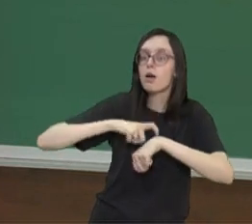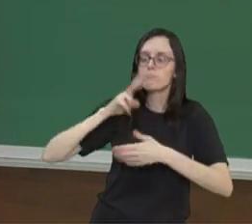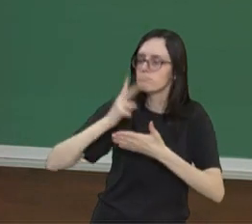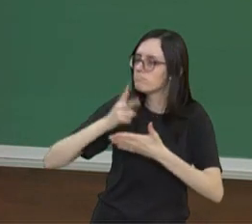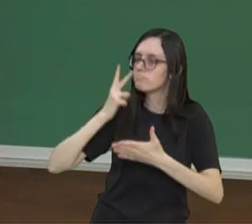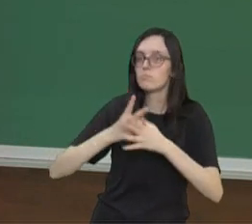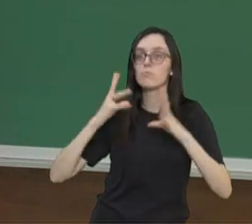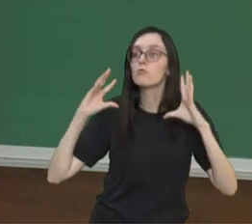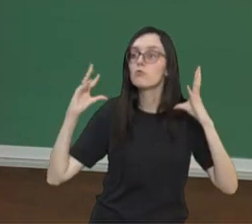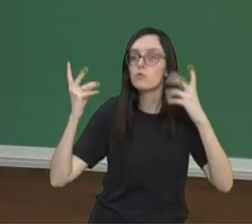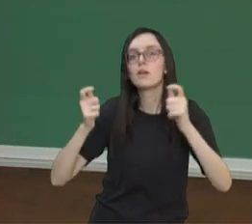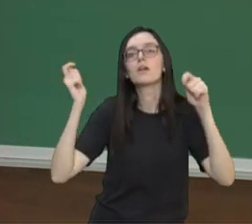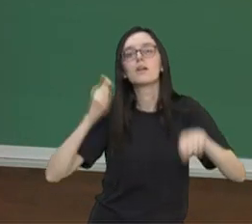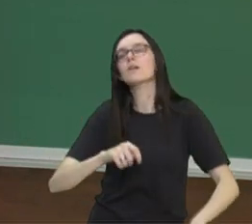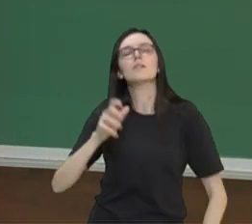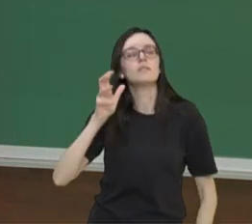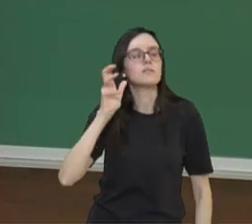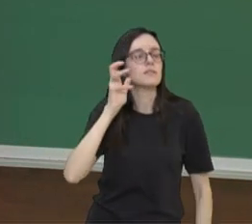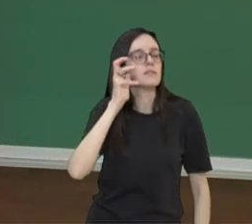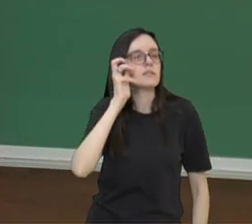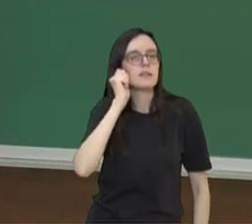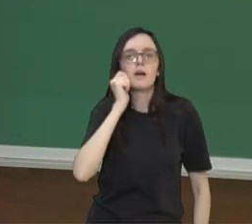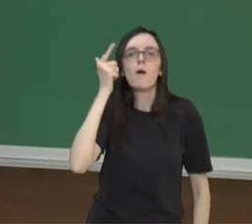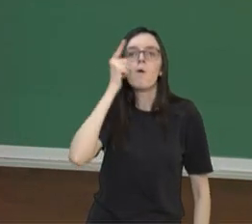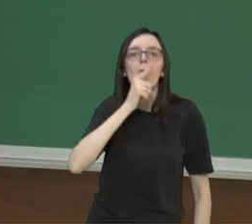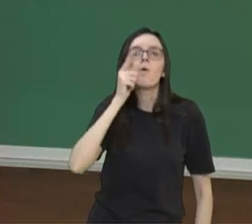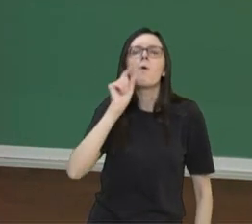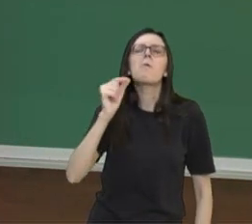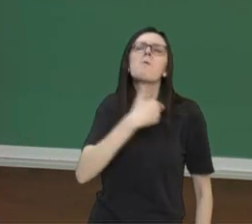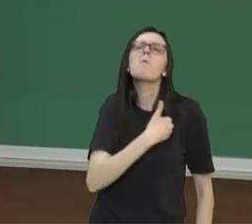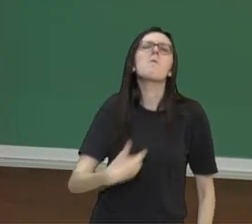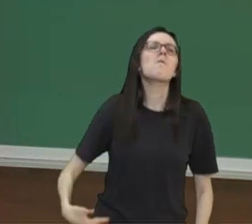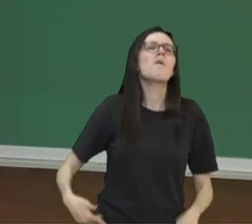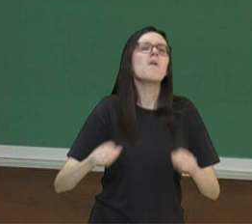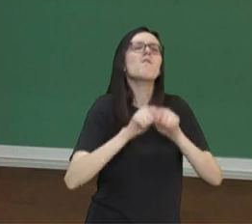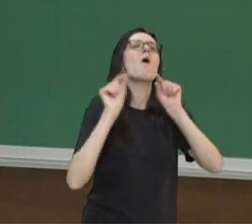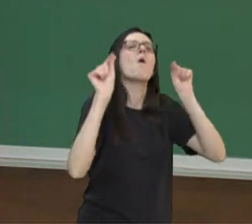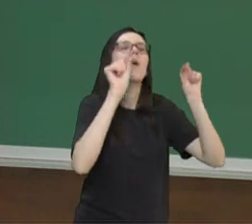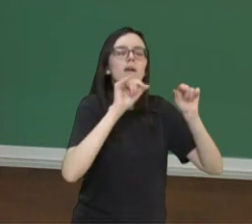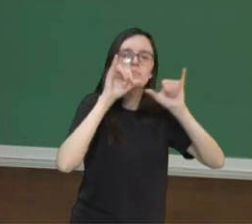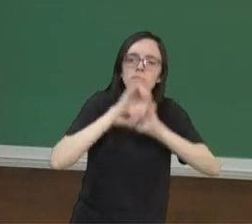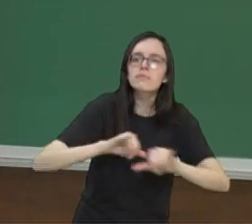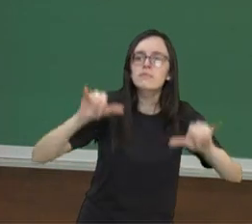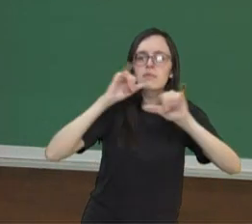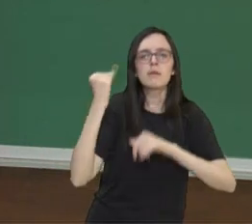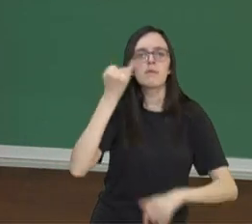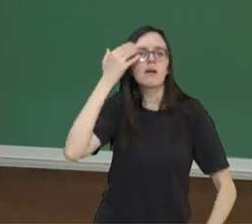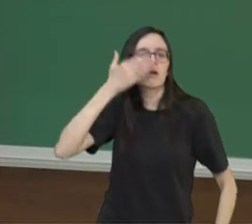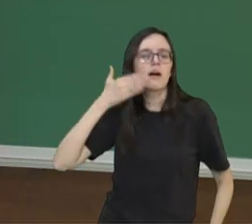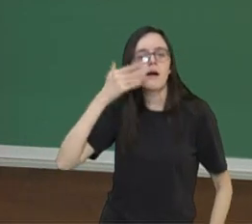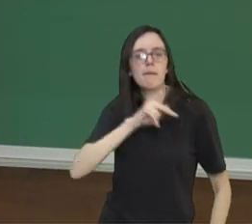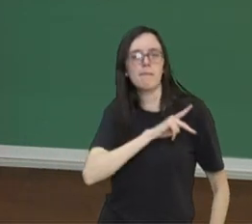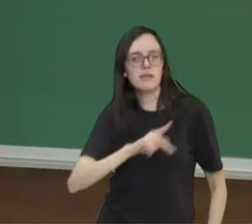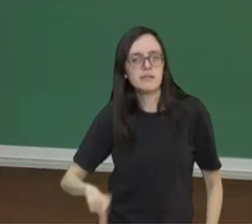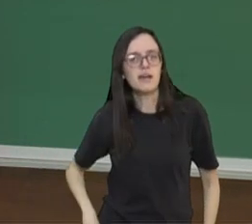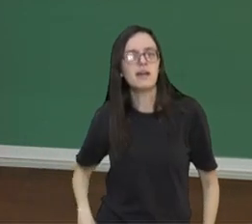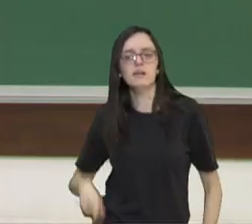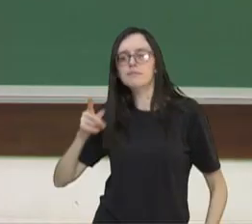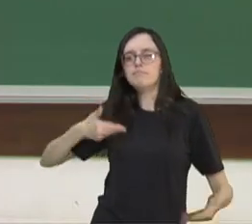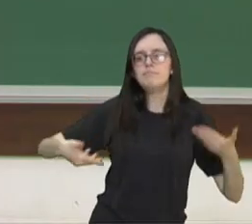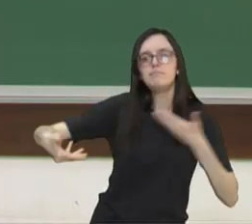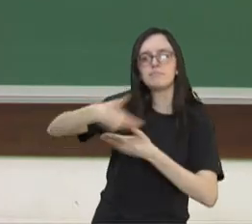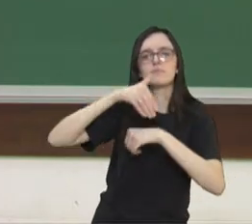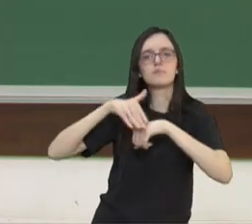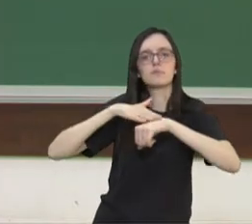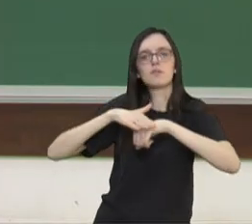que todos os brasileiros pudessem então ter acesso ao que o governo estava fazendo, aos pronunciamentos do presidente, a essa conversa